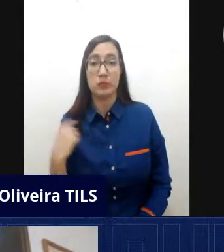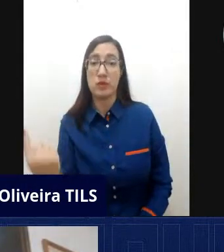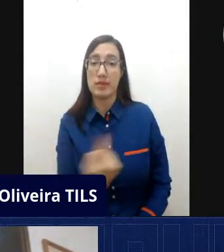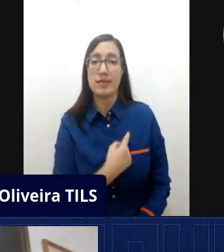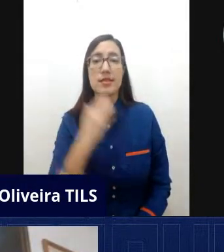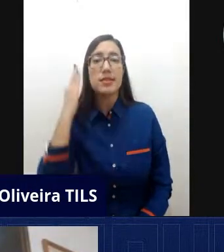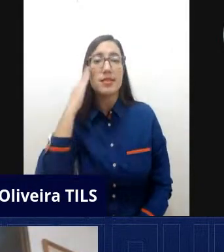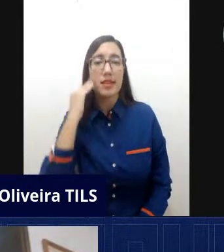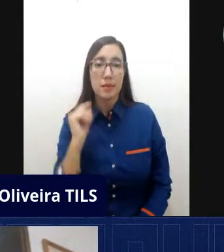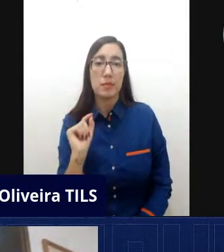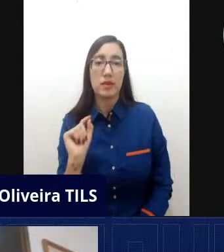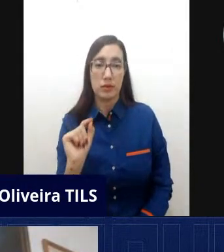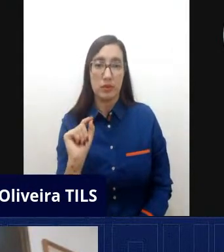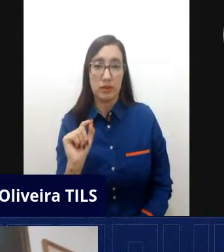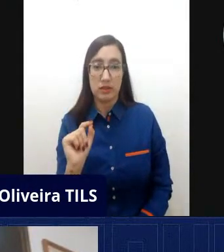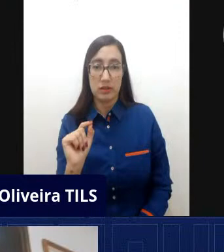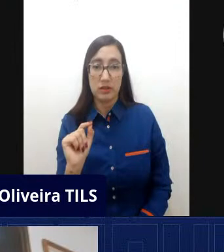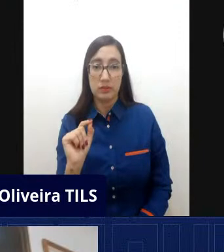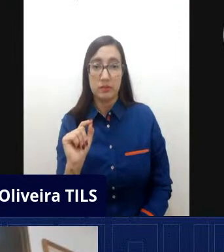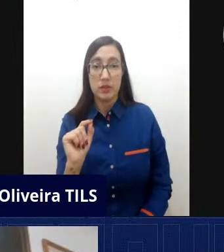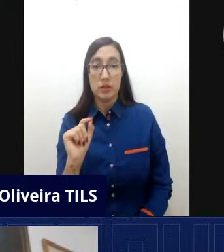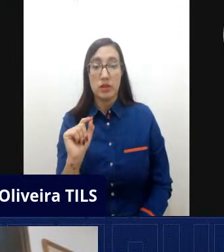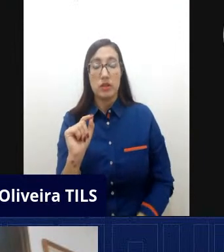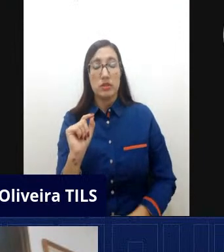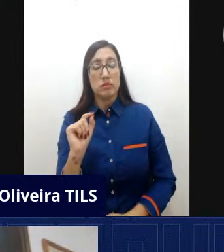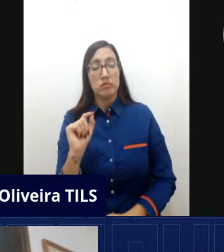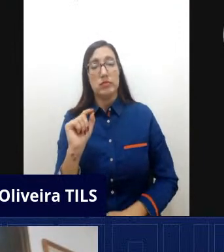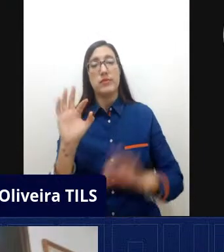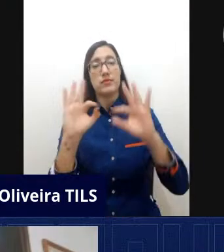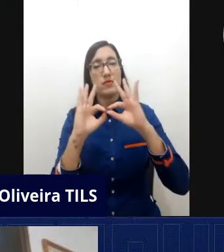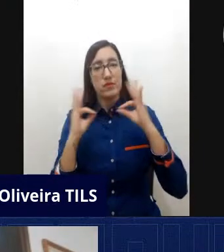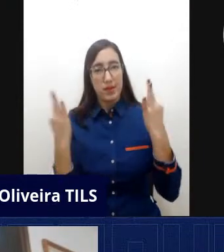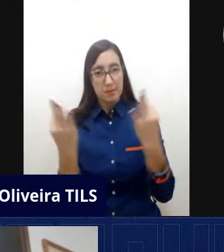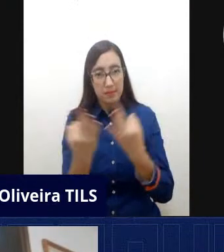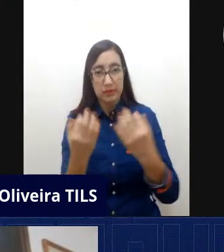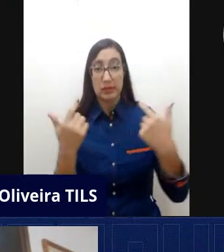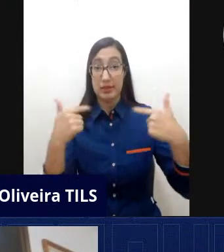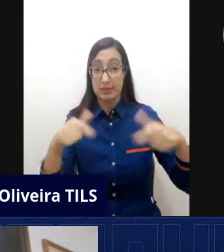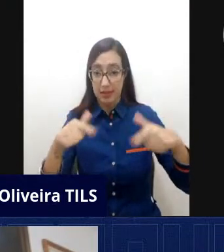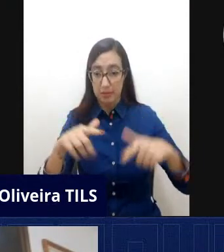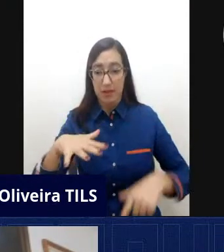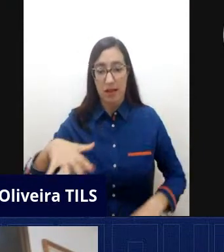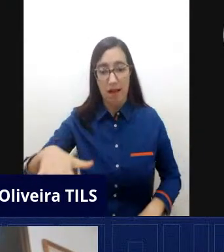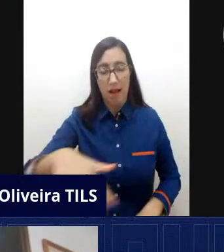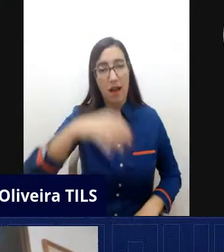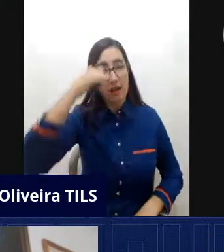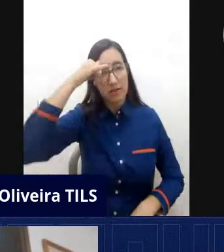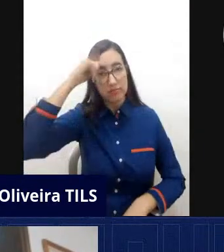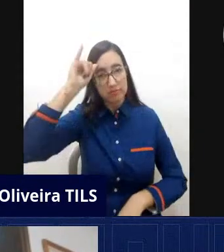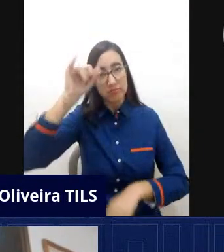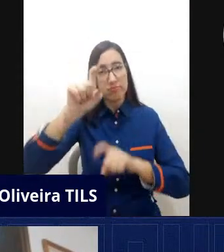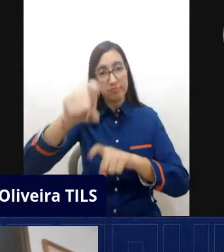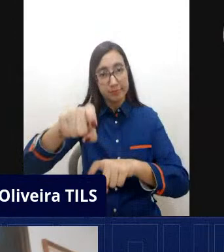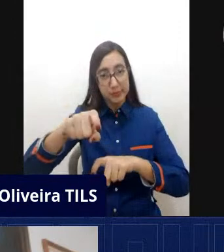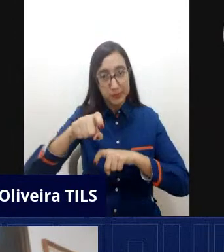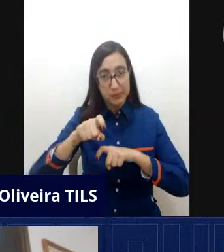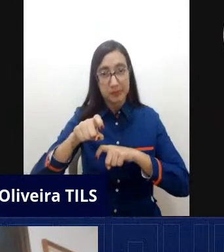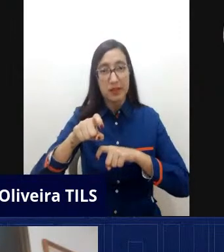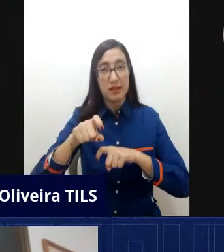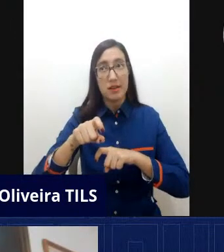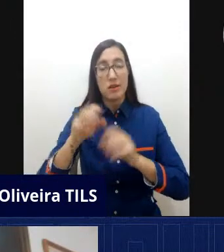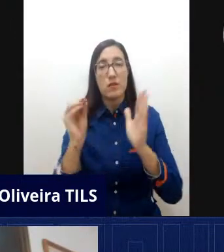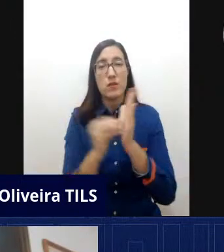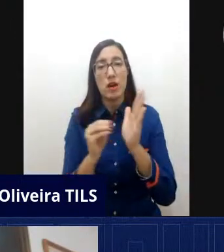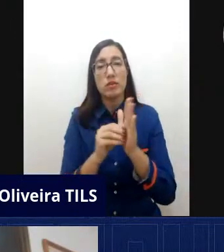para toda a agricultura familiar, como ela chegava de forma muito desigual para as mulheres no meio rural